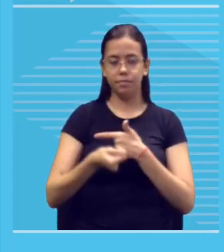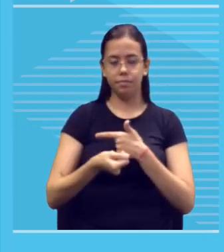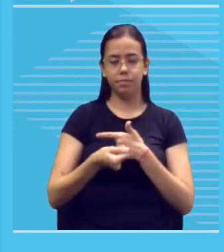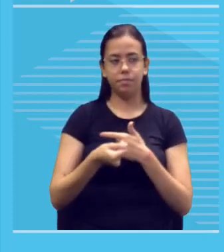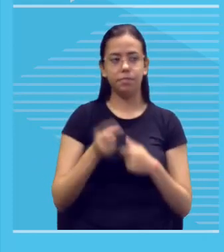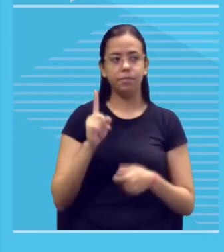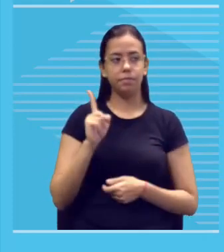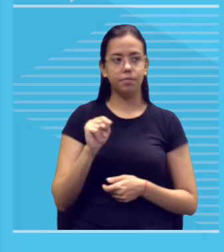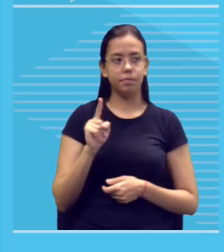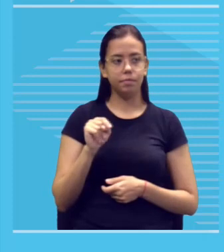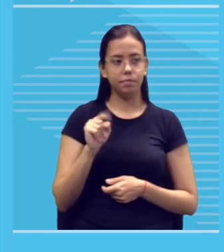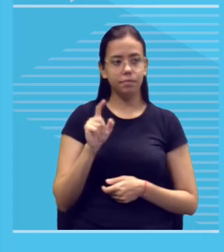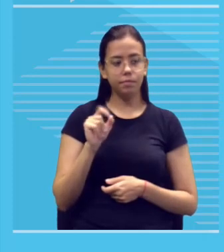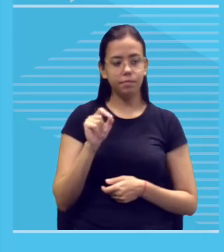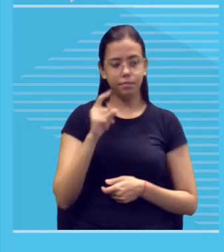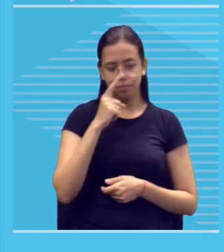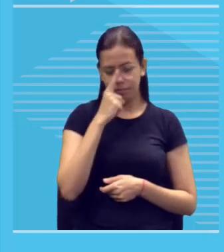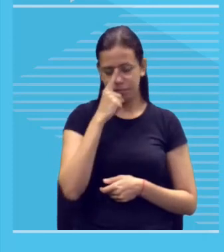conteúdo